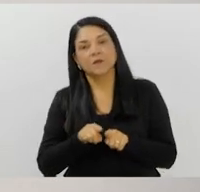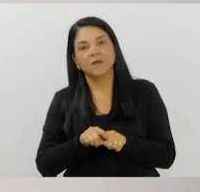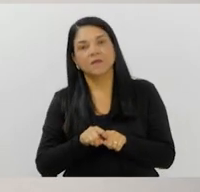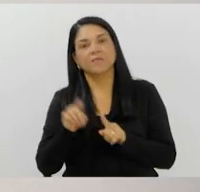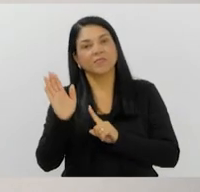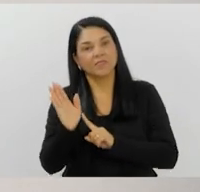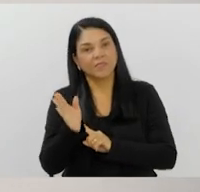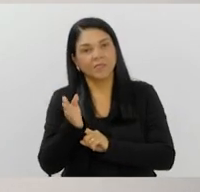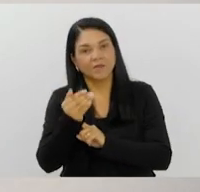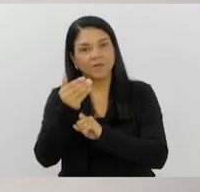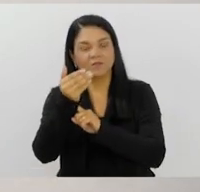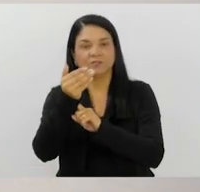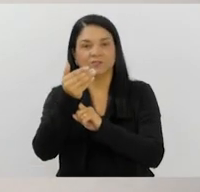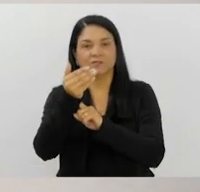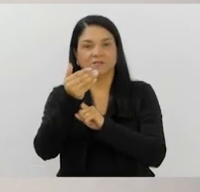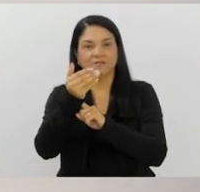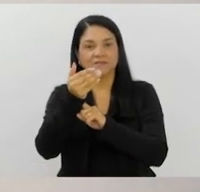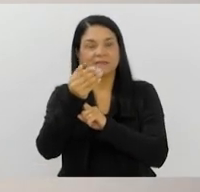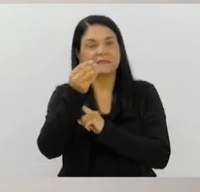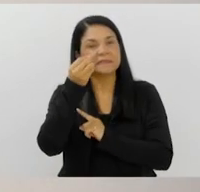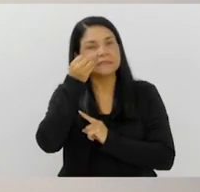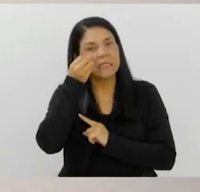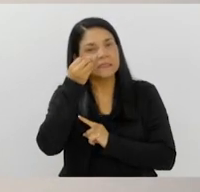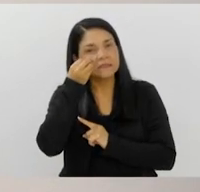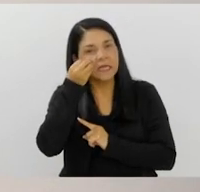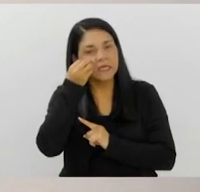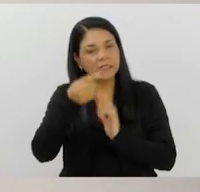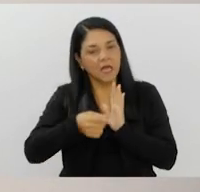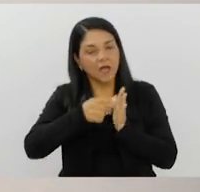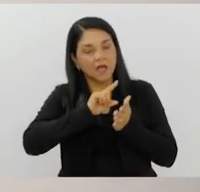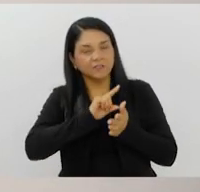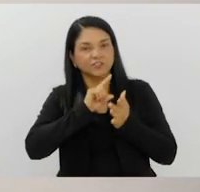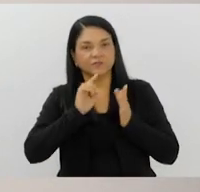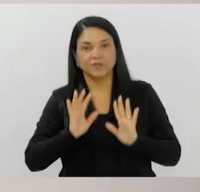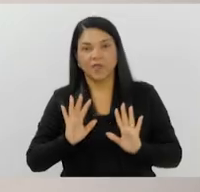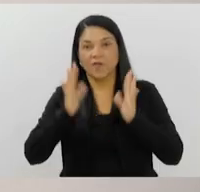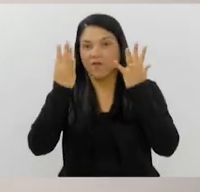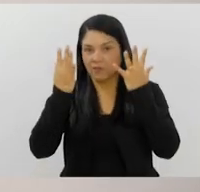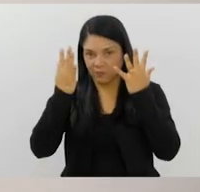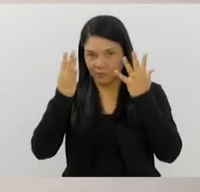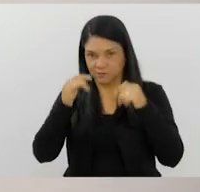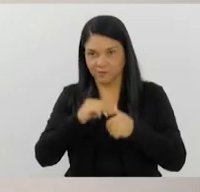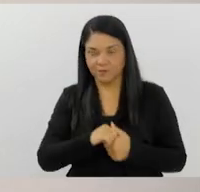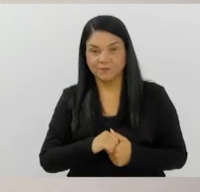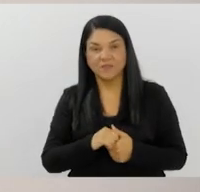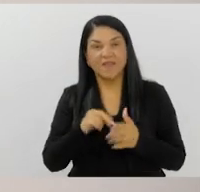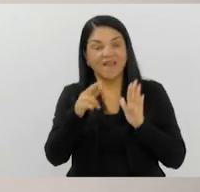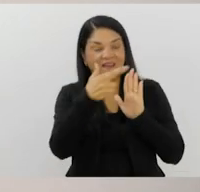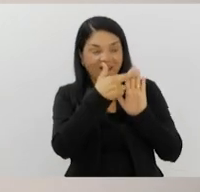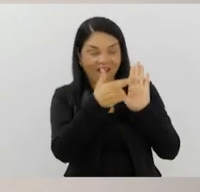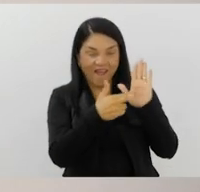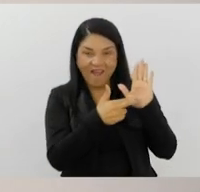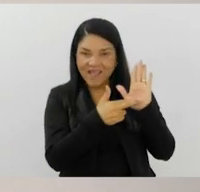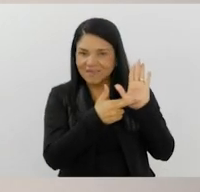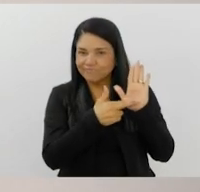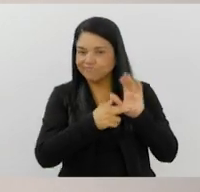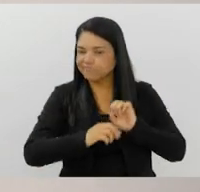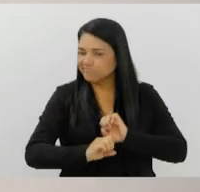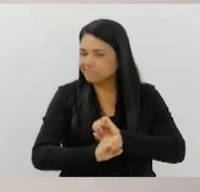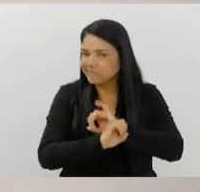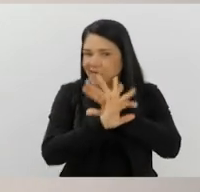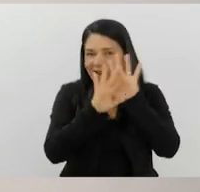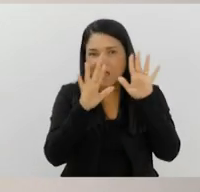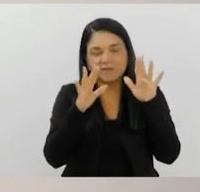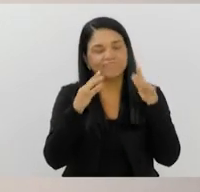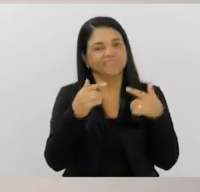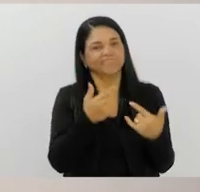tecnologias elas são sempre testadas em grandes eventos né só que a regra ela não é Clara por quê